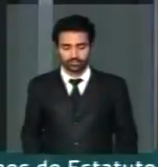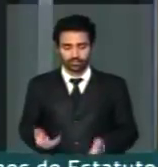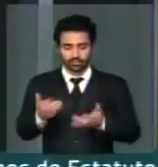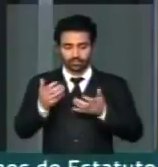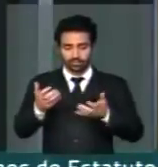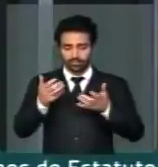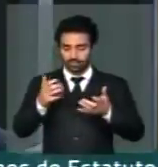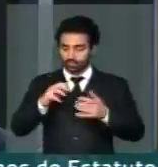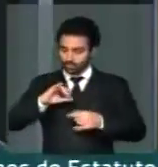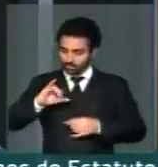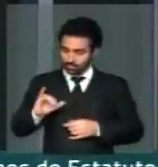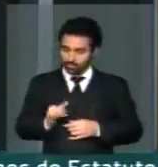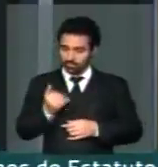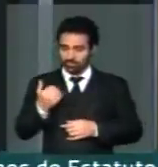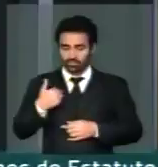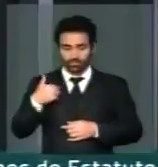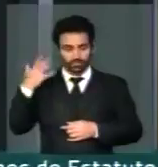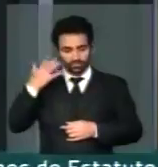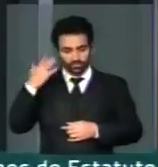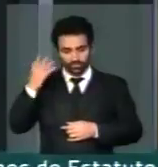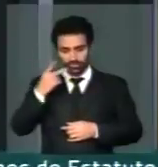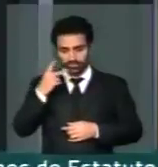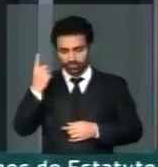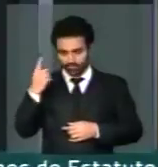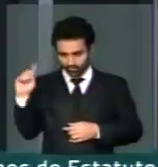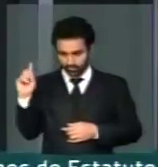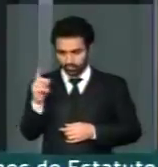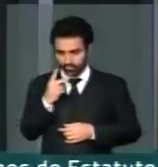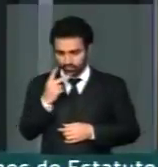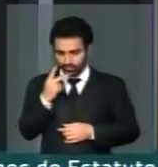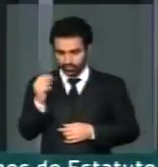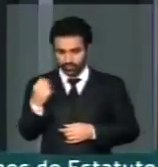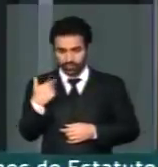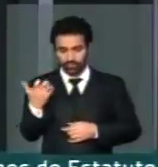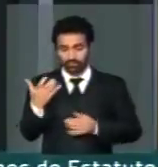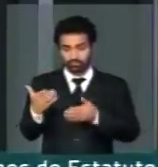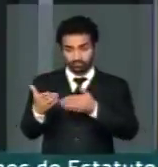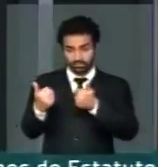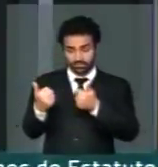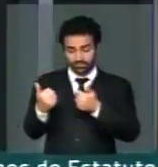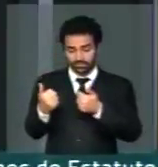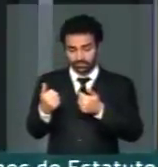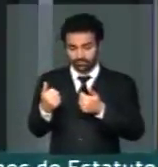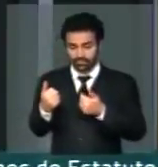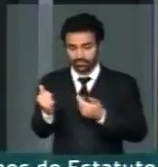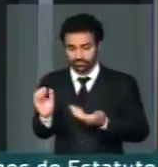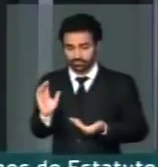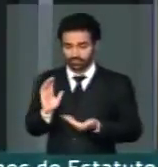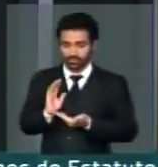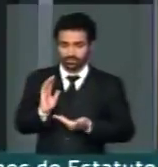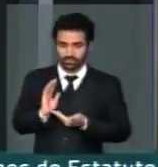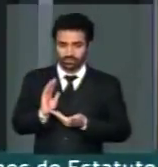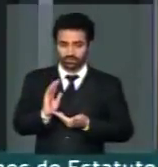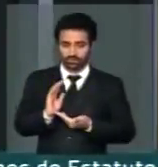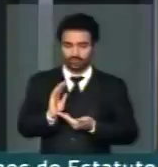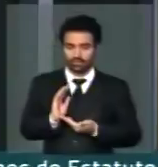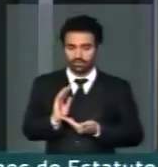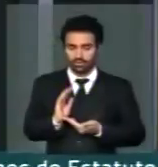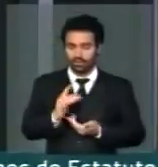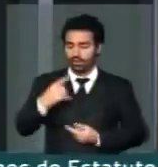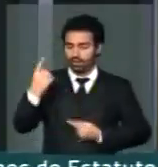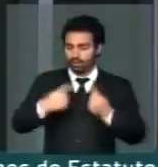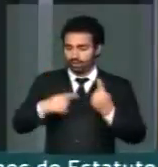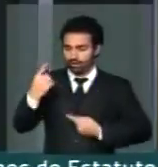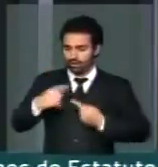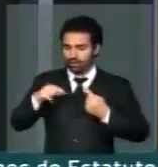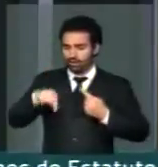ter a oportunidade, eu já encerro a minha fala, de solicitar que a Câmara dos Deputados, na discussão